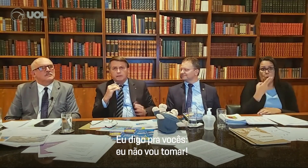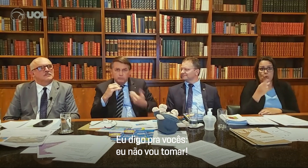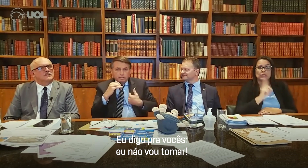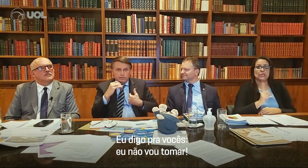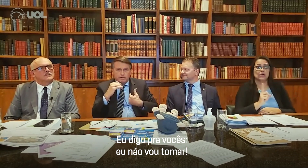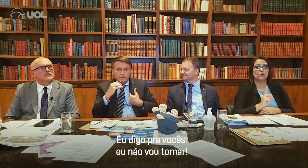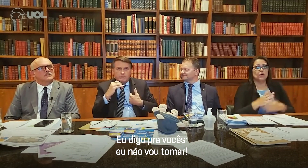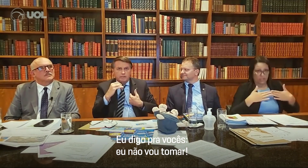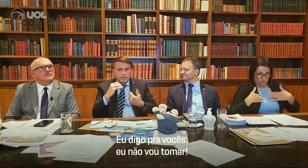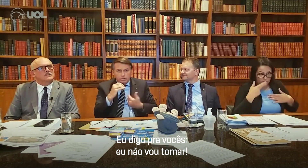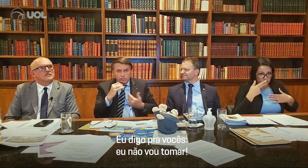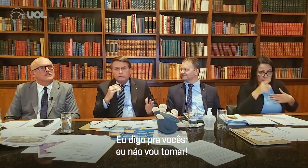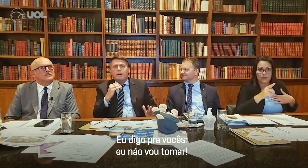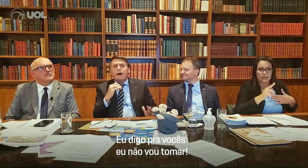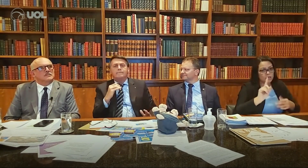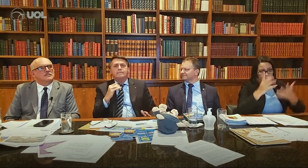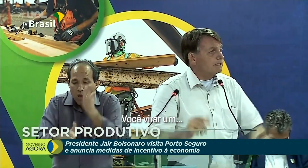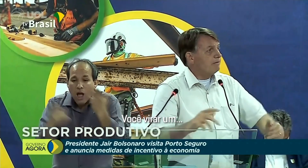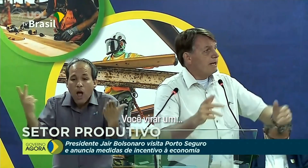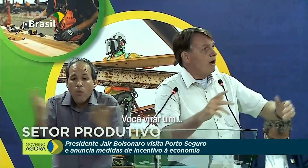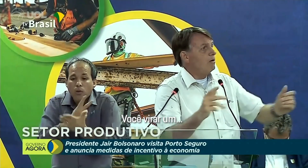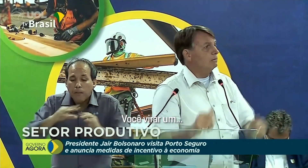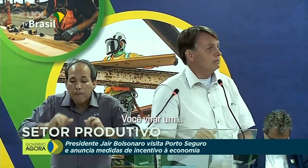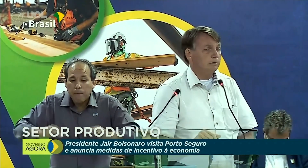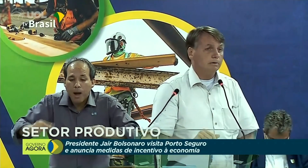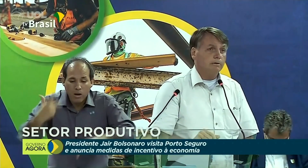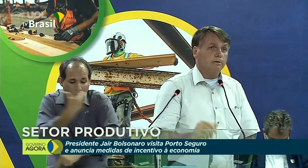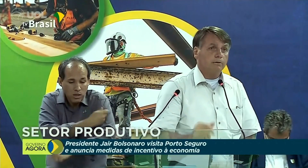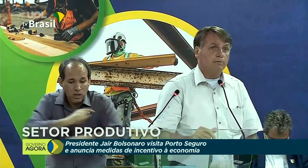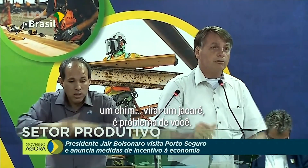Tá? Eu digo para vocês, eu não vou tomar. Você virar